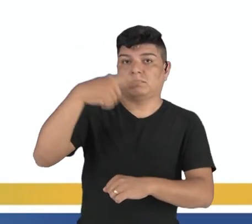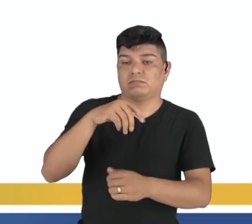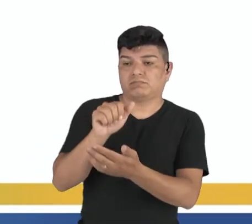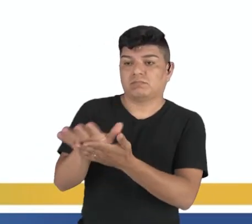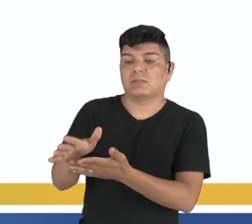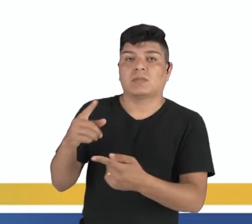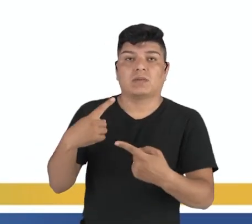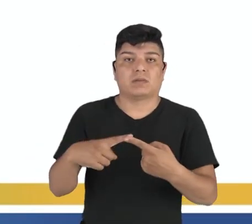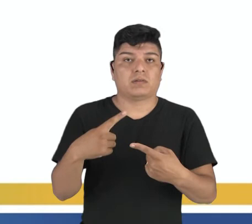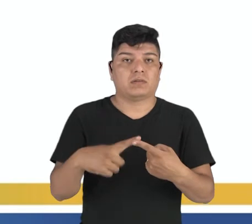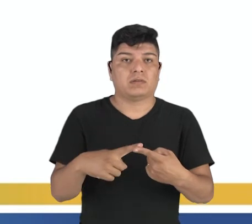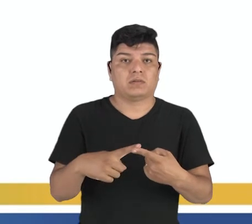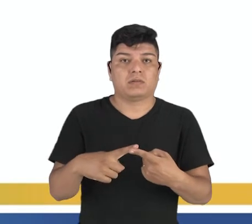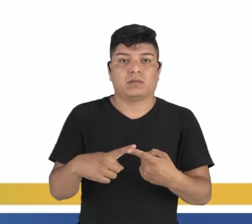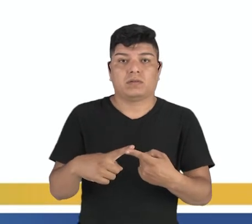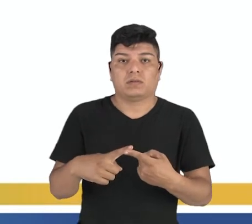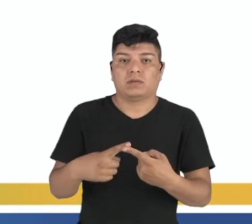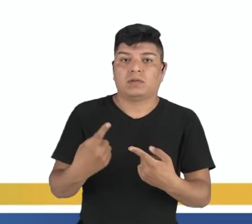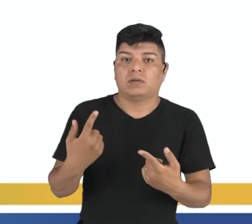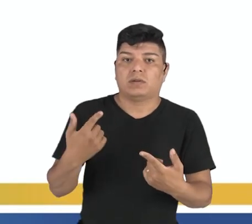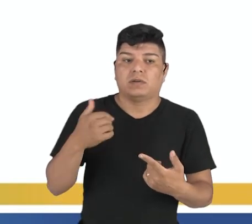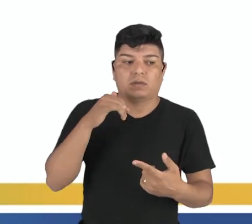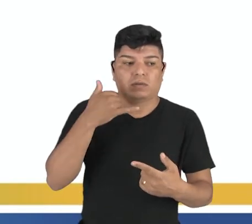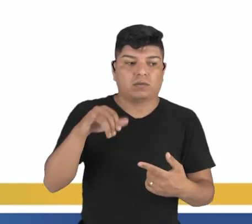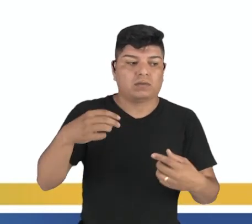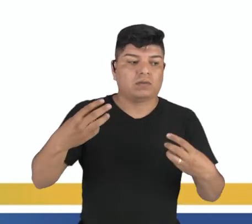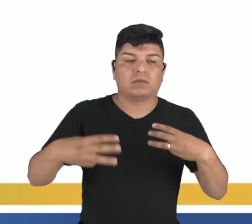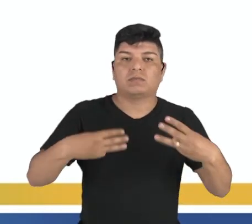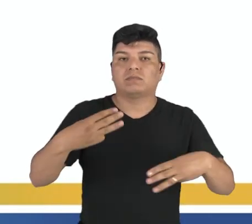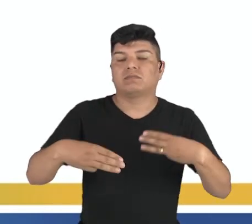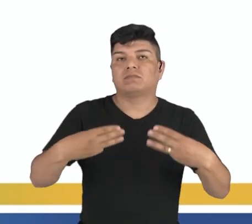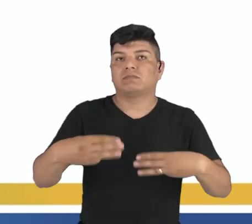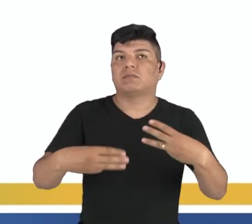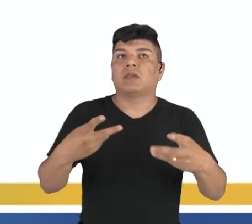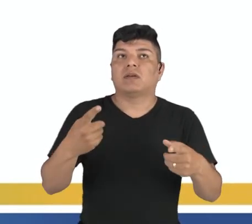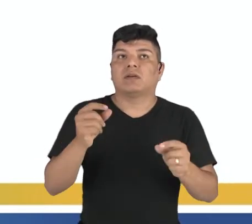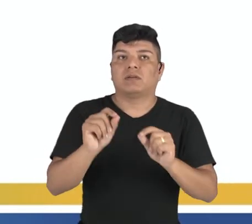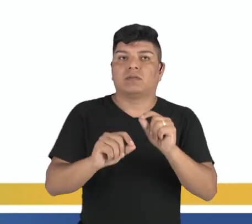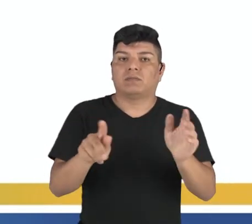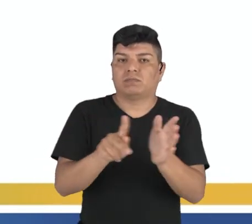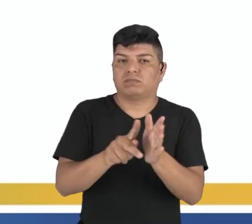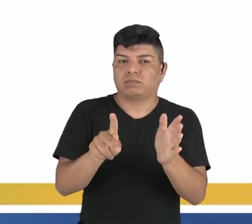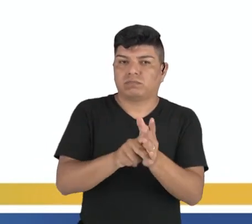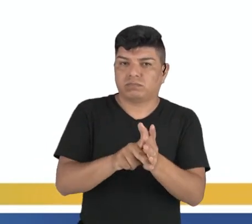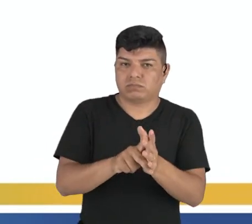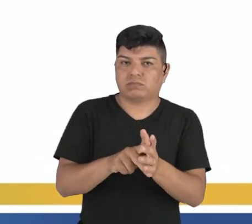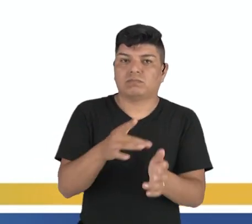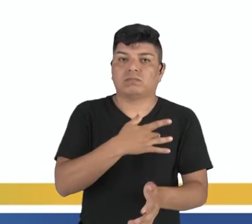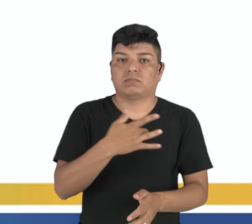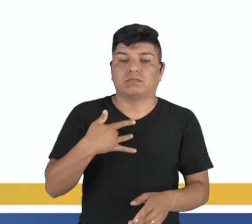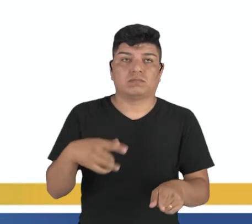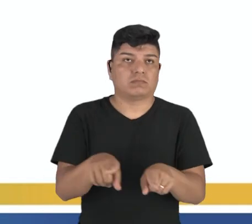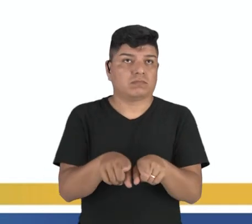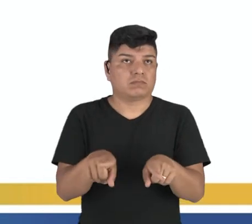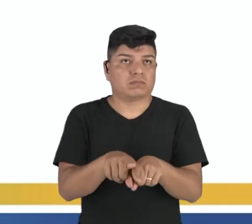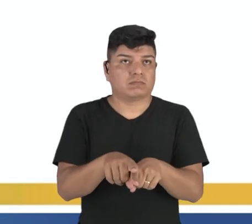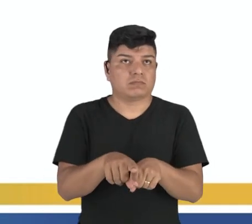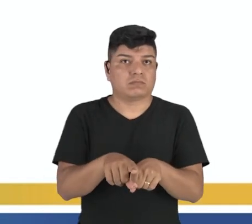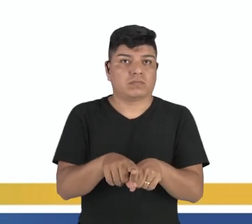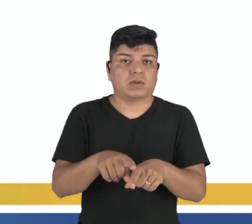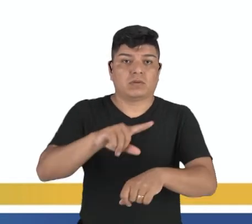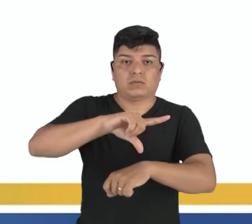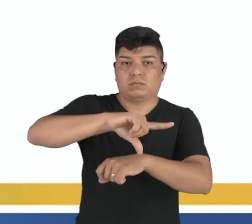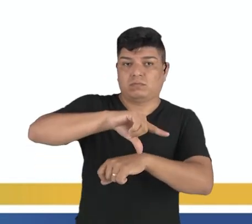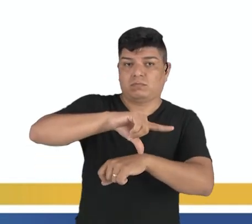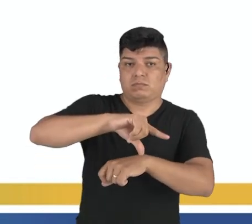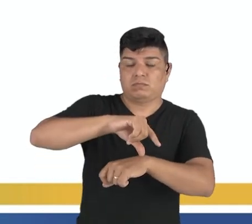porque o Ministério de Minas e Energia, bem como a própria A área da saúde constatou que o horário de